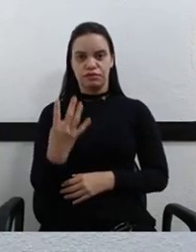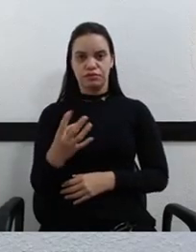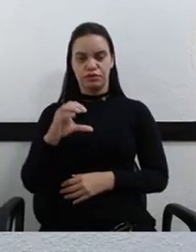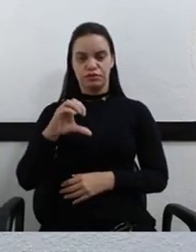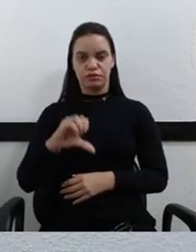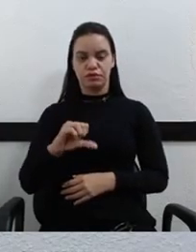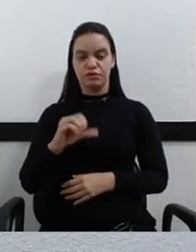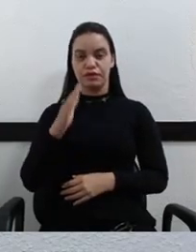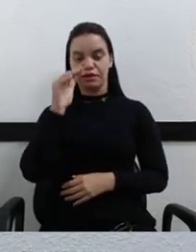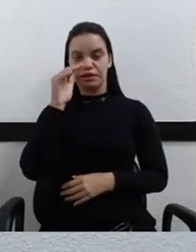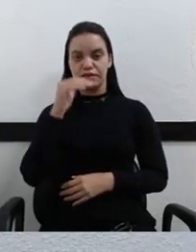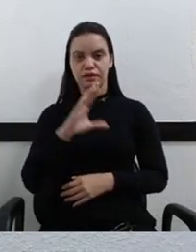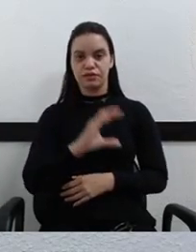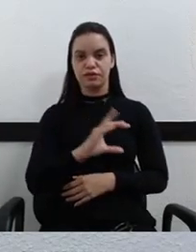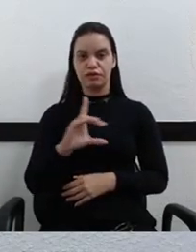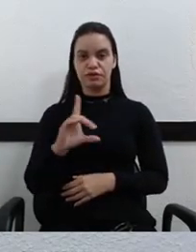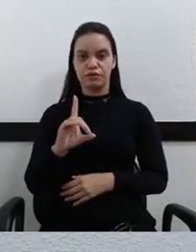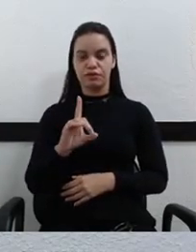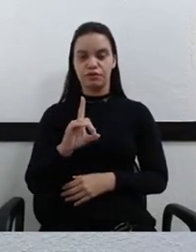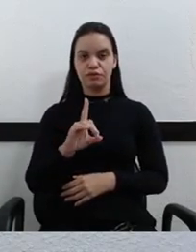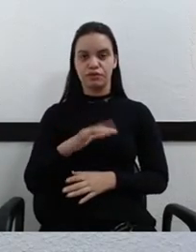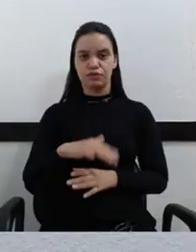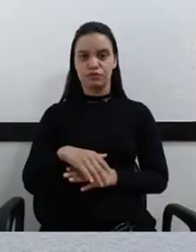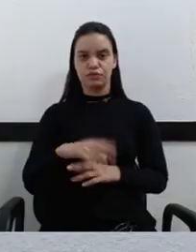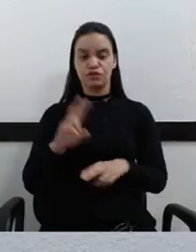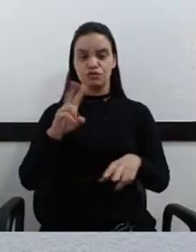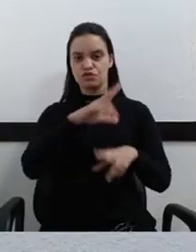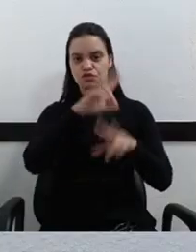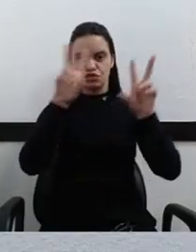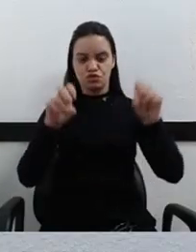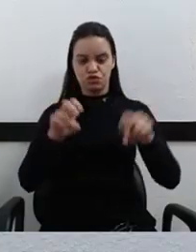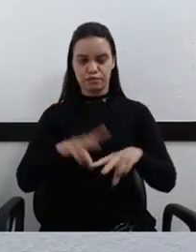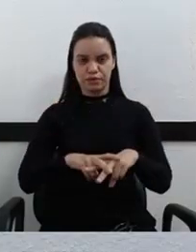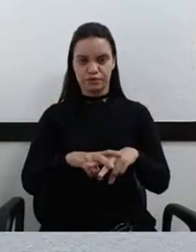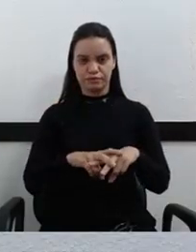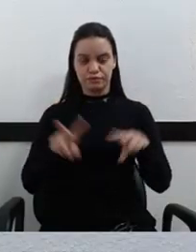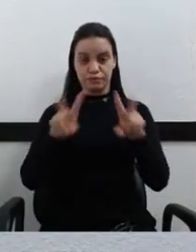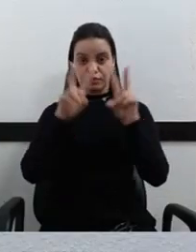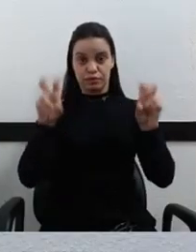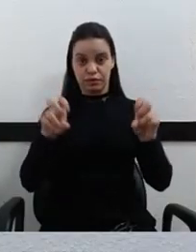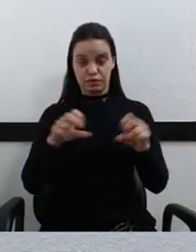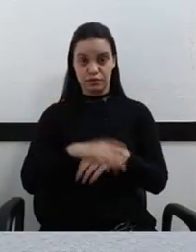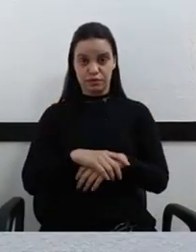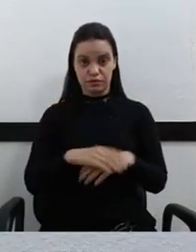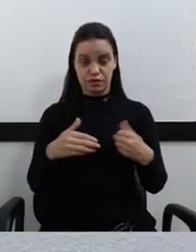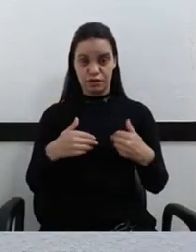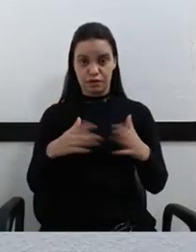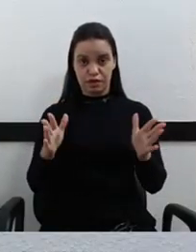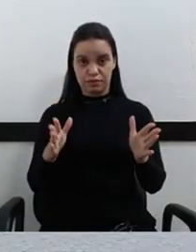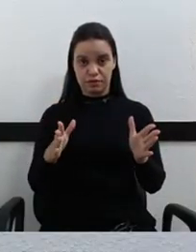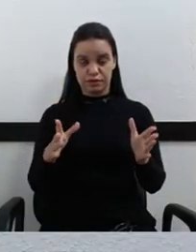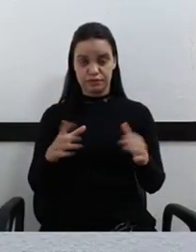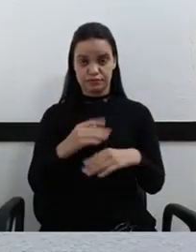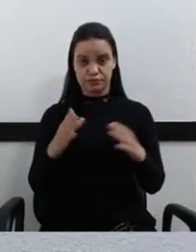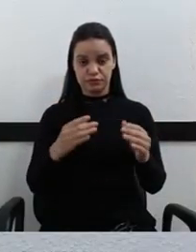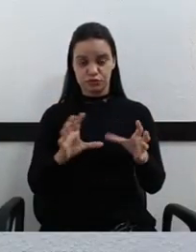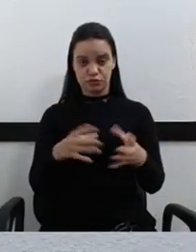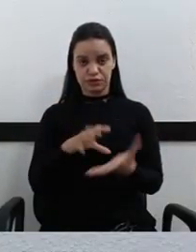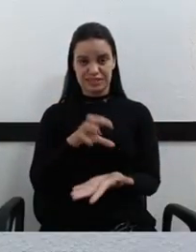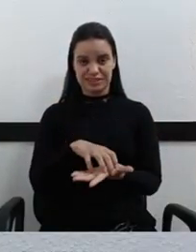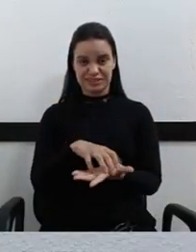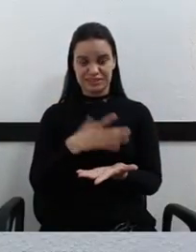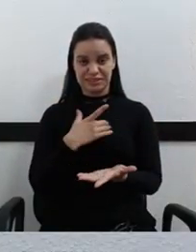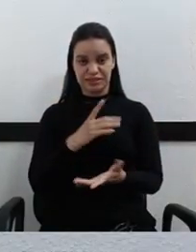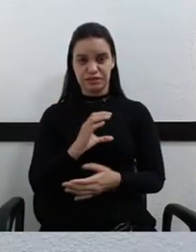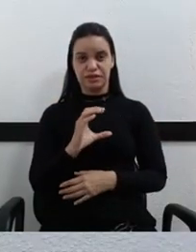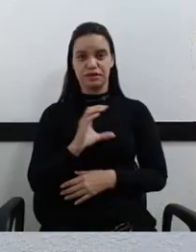2024-0033-349, interessada a coordenação do Núcleo Especializado de Situação Carcerária. O assunto é a proposta de abertura de inscrições para integrantes do Núcleo Especializado. A